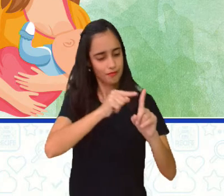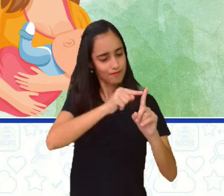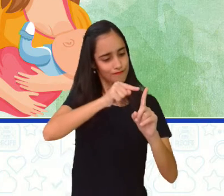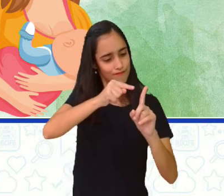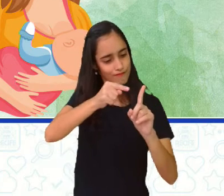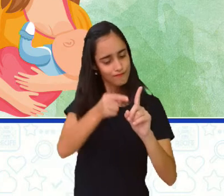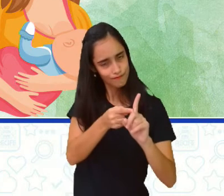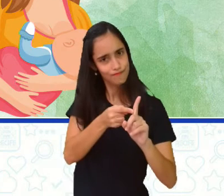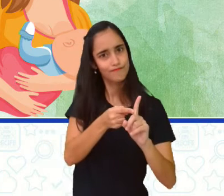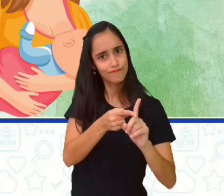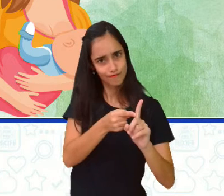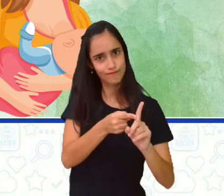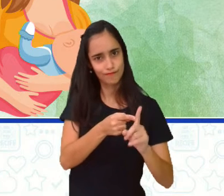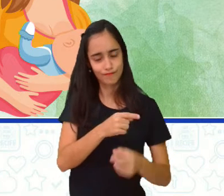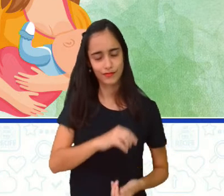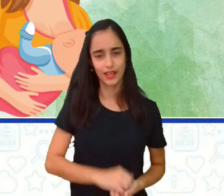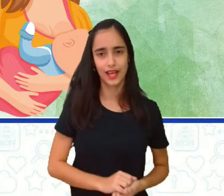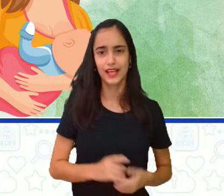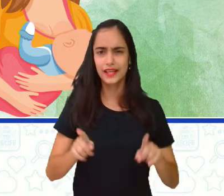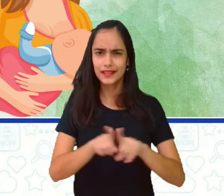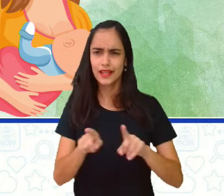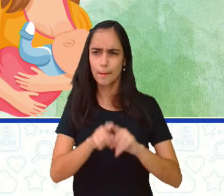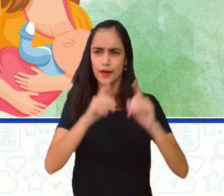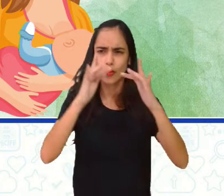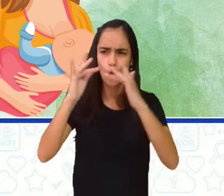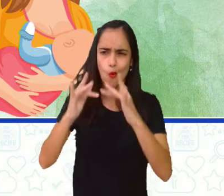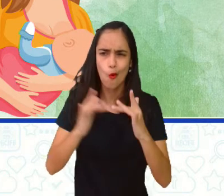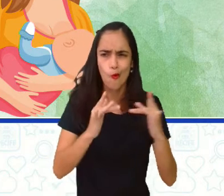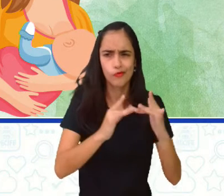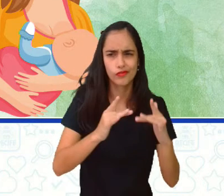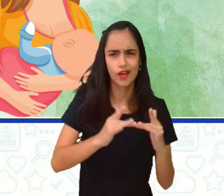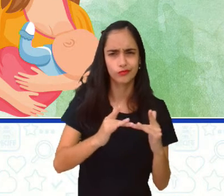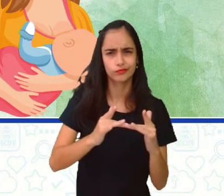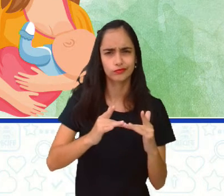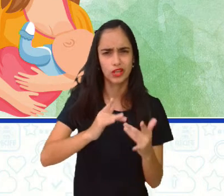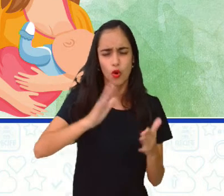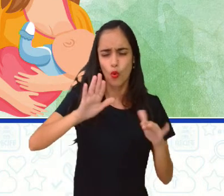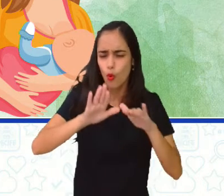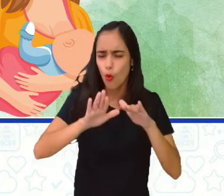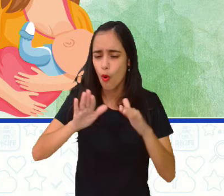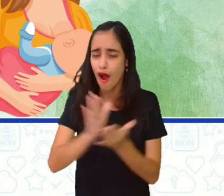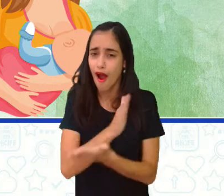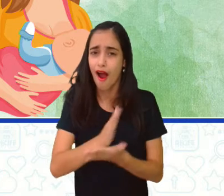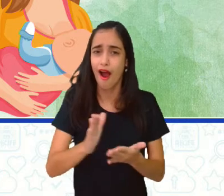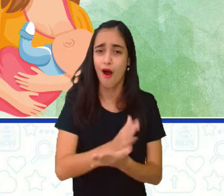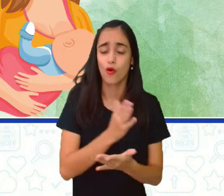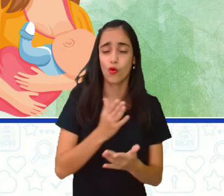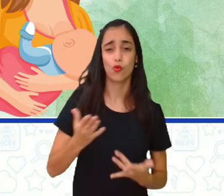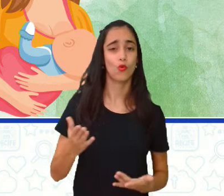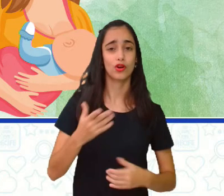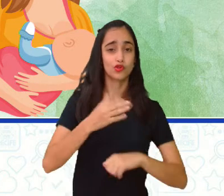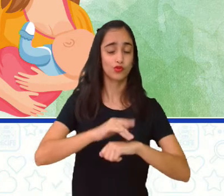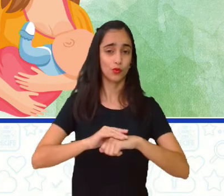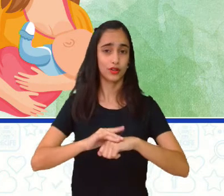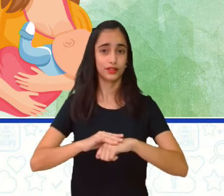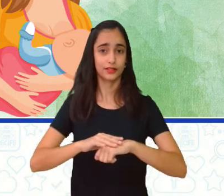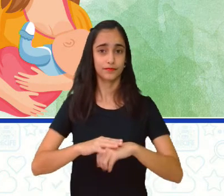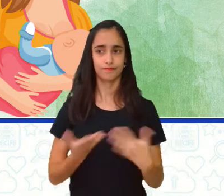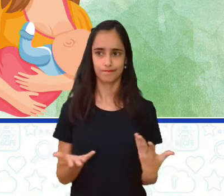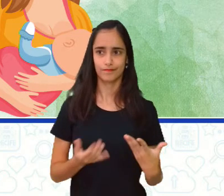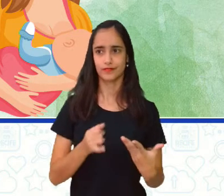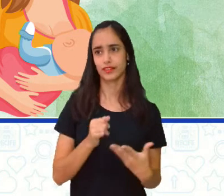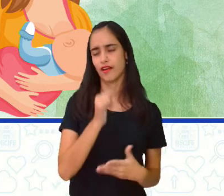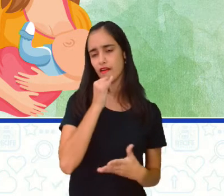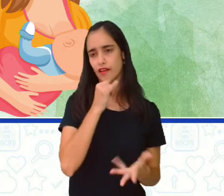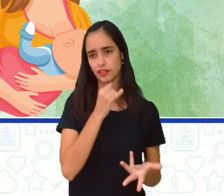doenças. Como assim, professora? No momento da gestação, que cada um de nós, passamos por aquele processo dentro da barriga